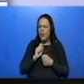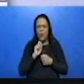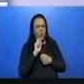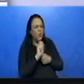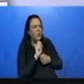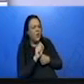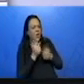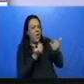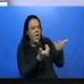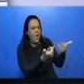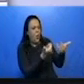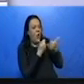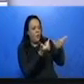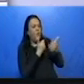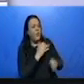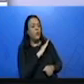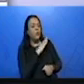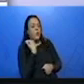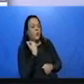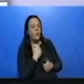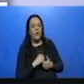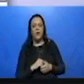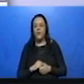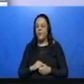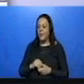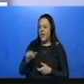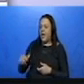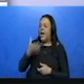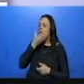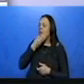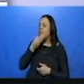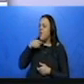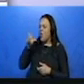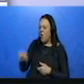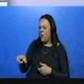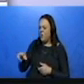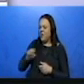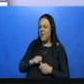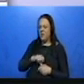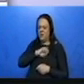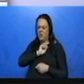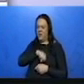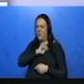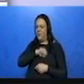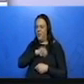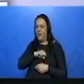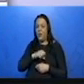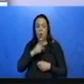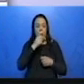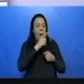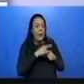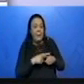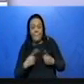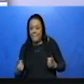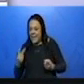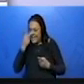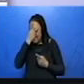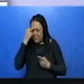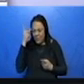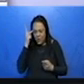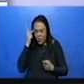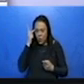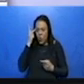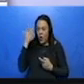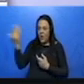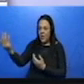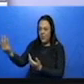camarada. Aquele cão negro é um notório canalha, mas as pessoas que o enviaram são ainda piores. Se me mandaram a